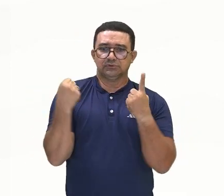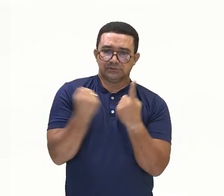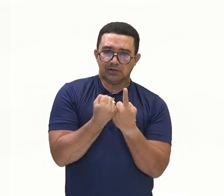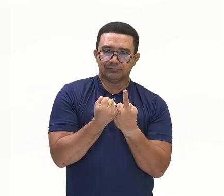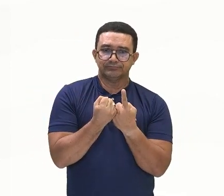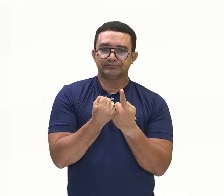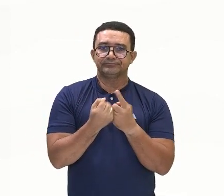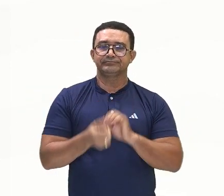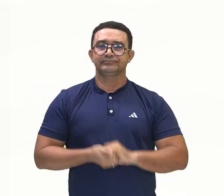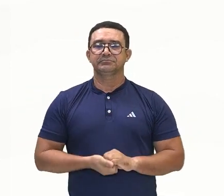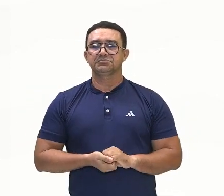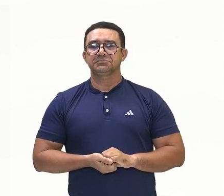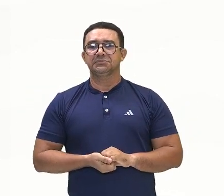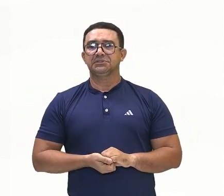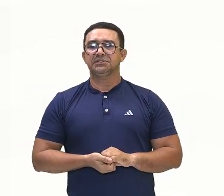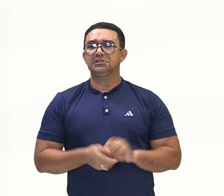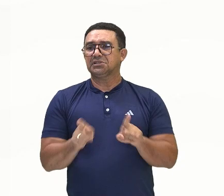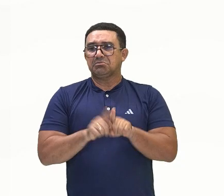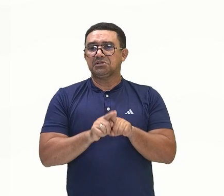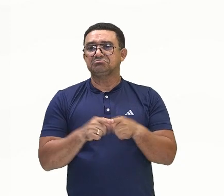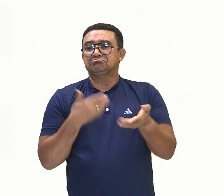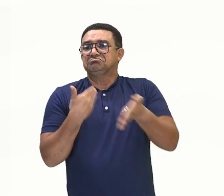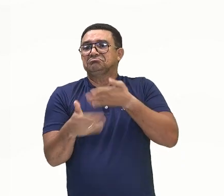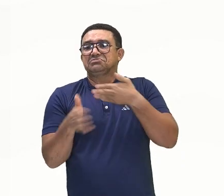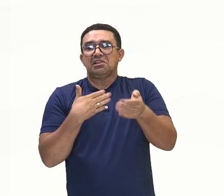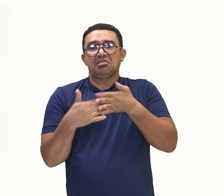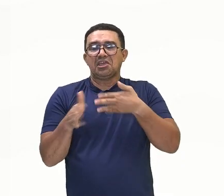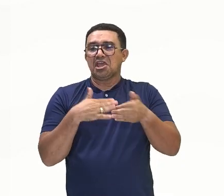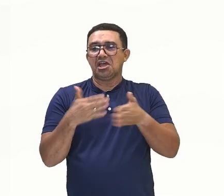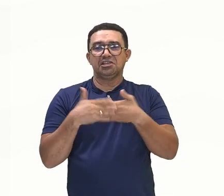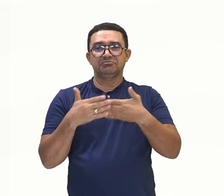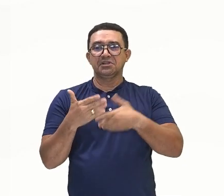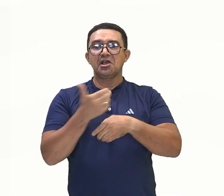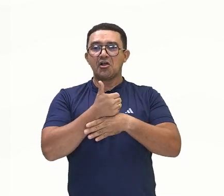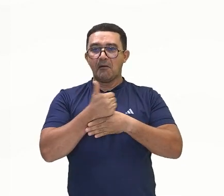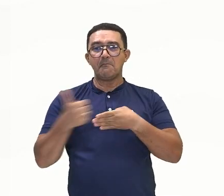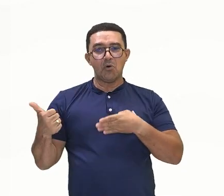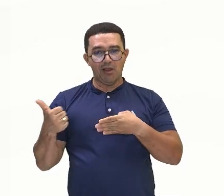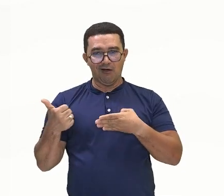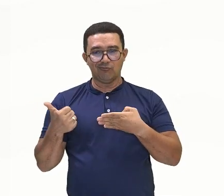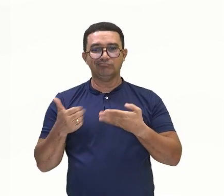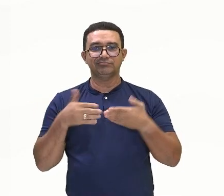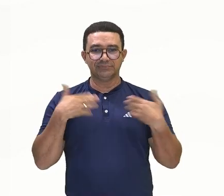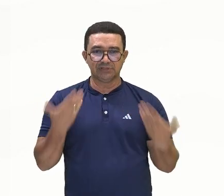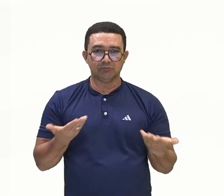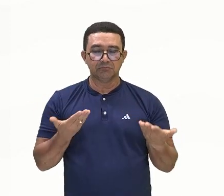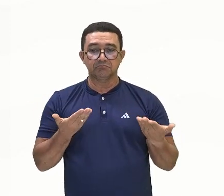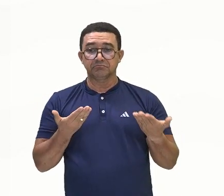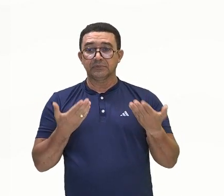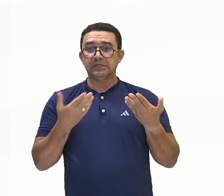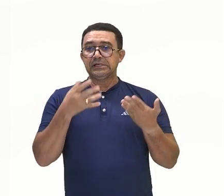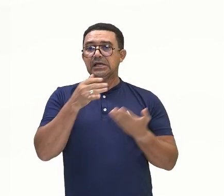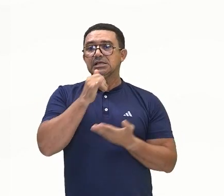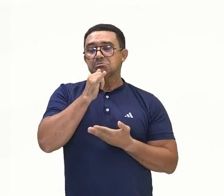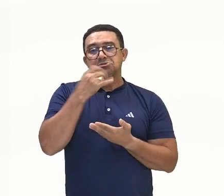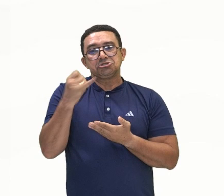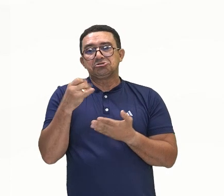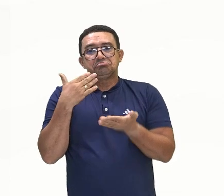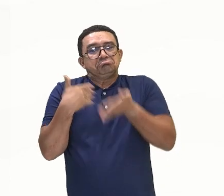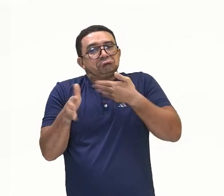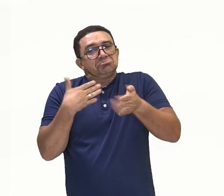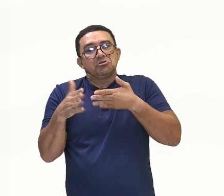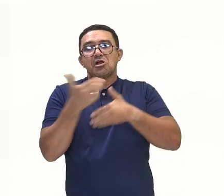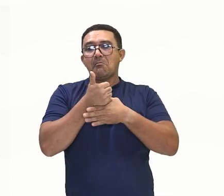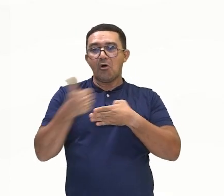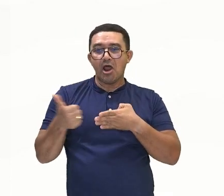a despreocupação com a moral. E isto tem uma relação com o linguajar, porque se eu tenho despreocupação com a moral, então eu vou